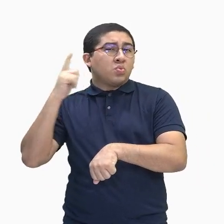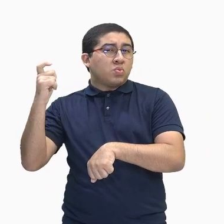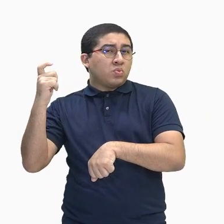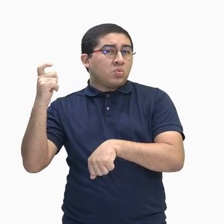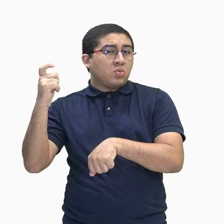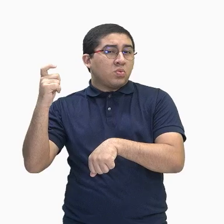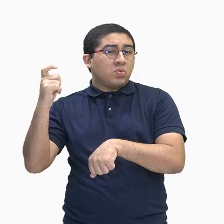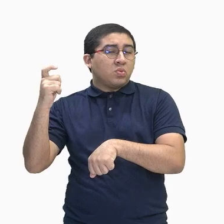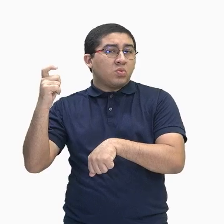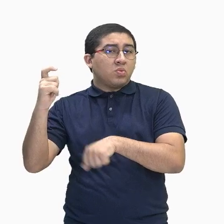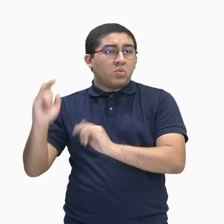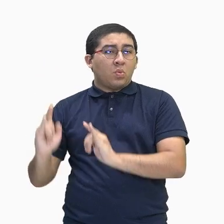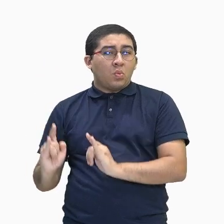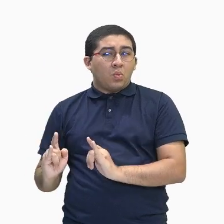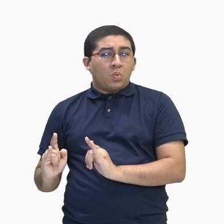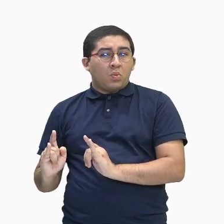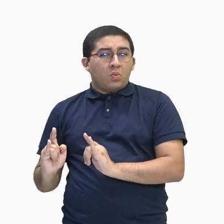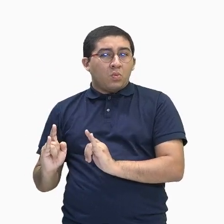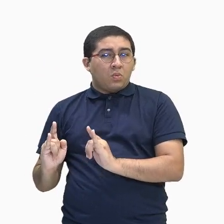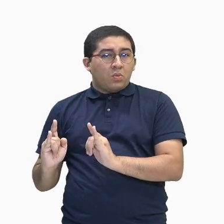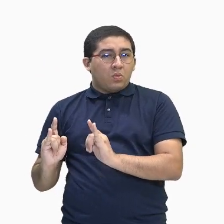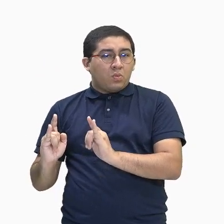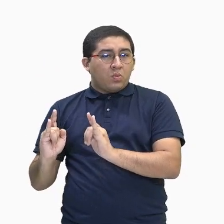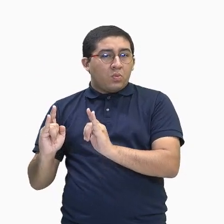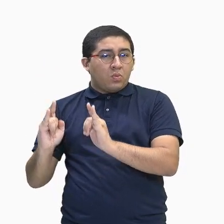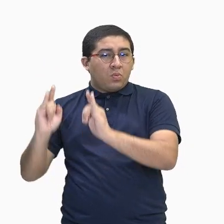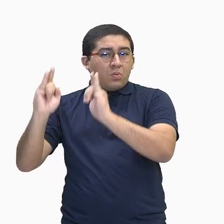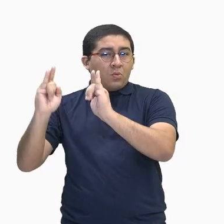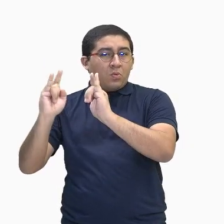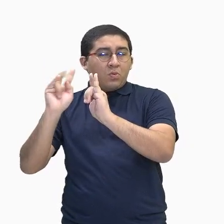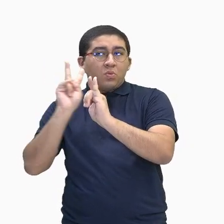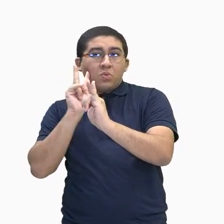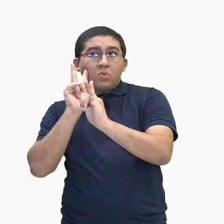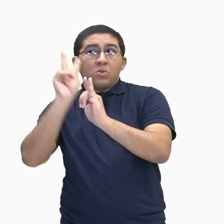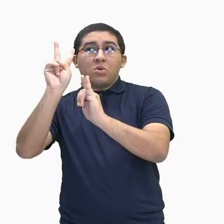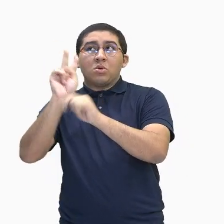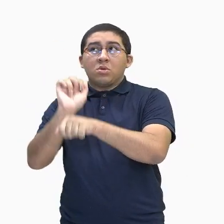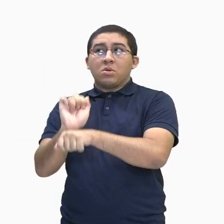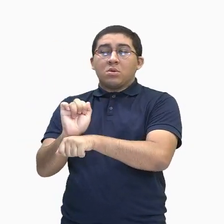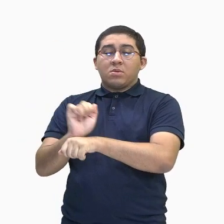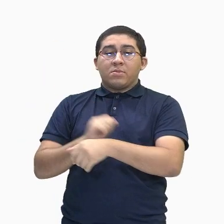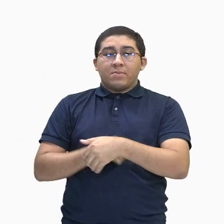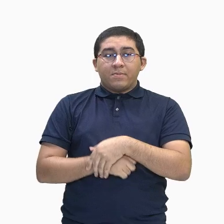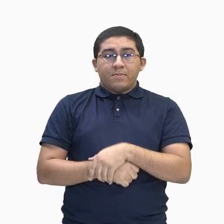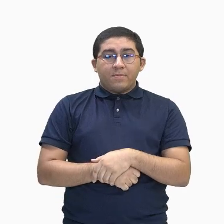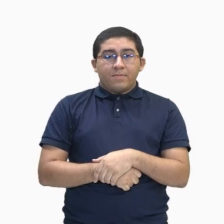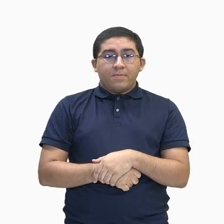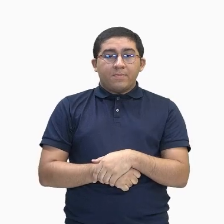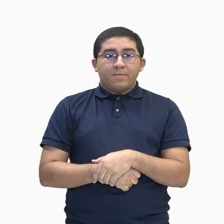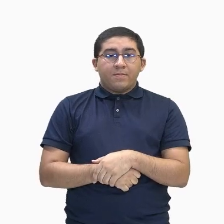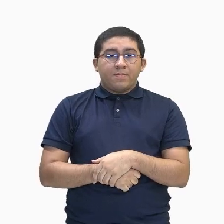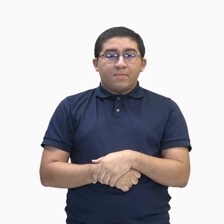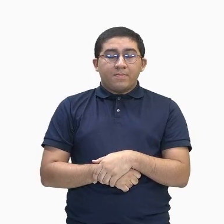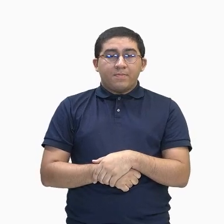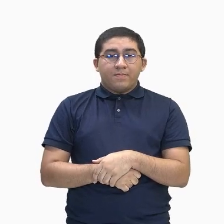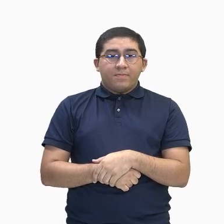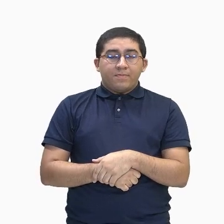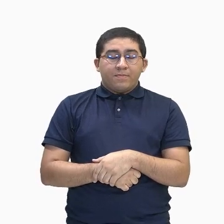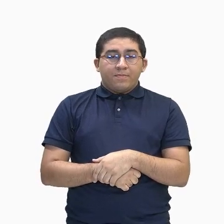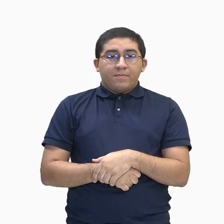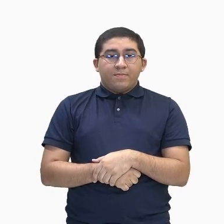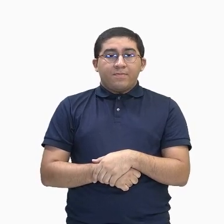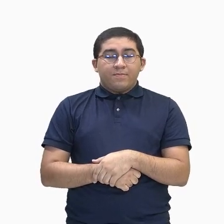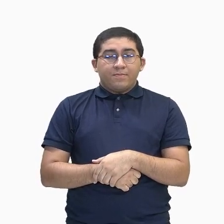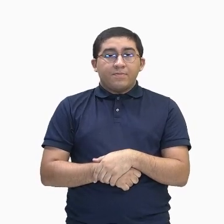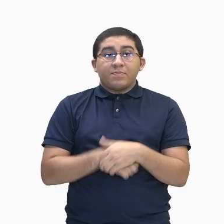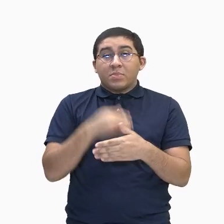noise upstairs, ok? They stopped and looked. They stopped and looked. Aqui, eu tenho